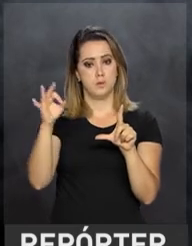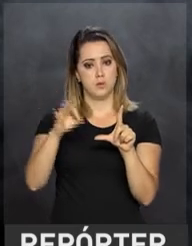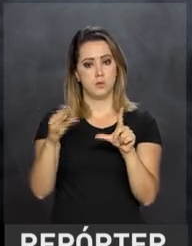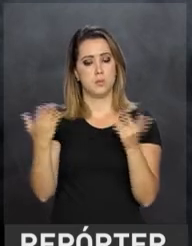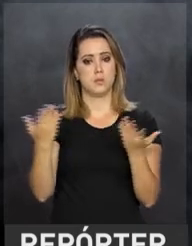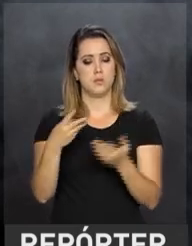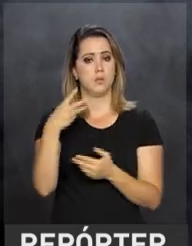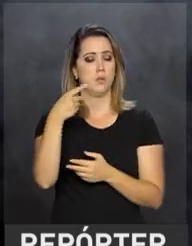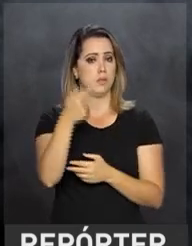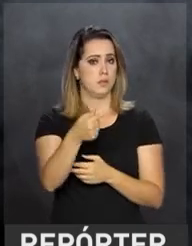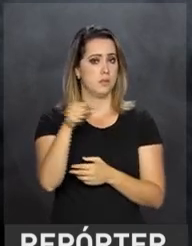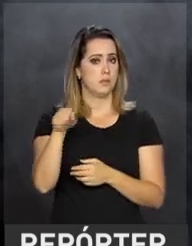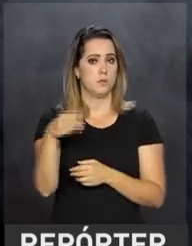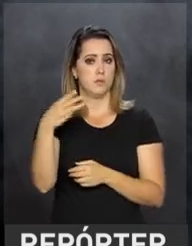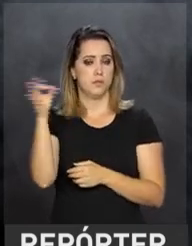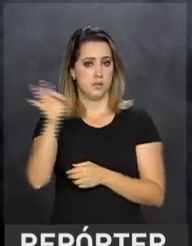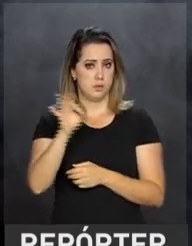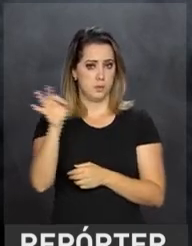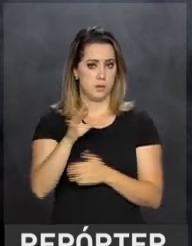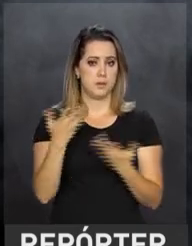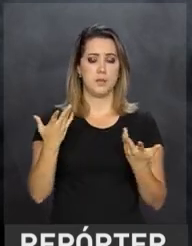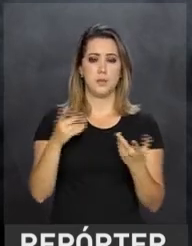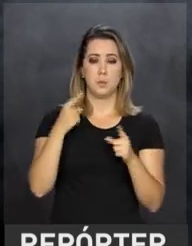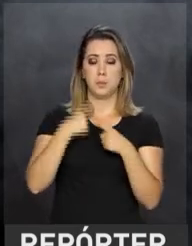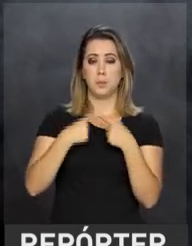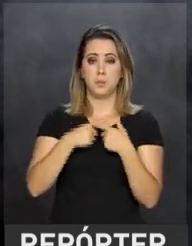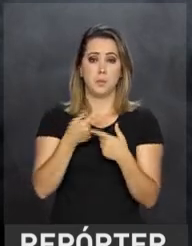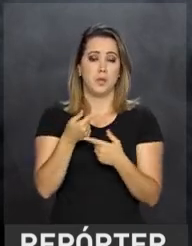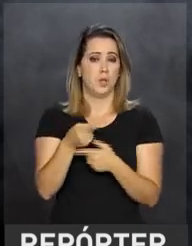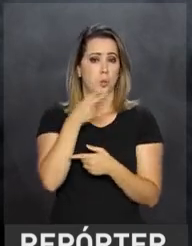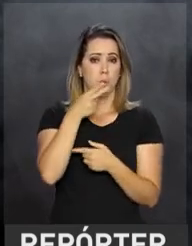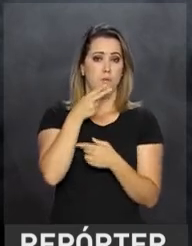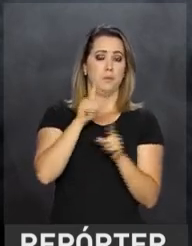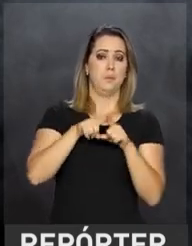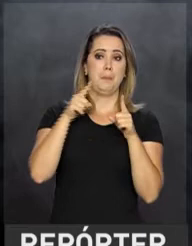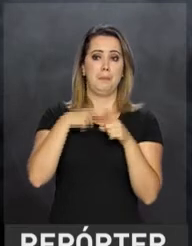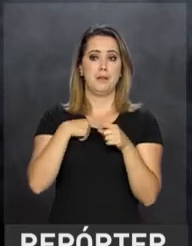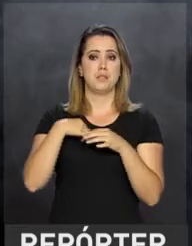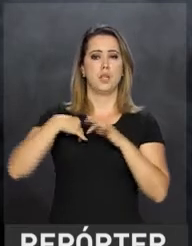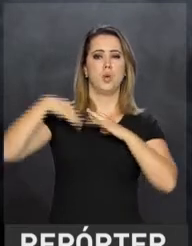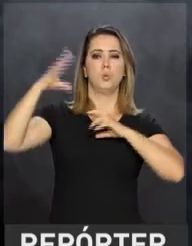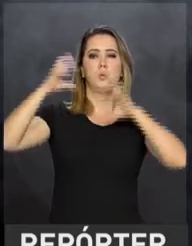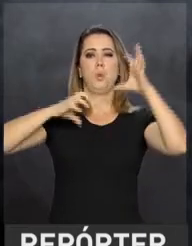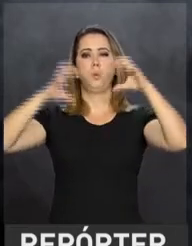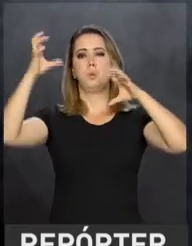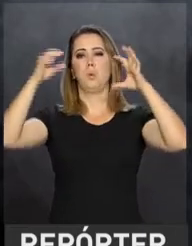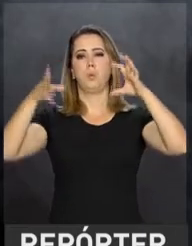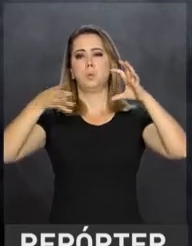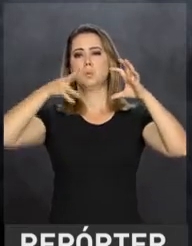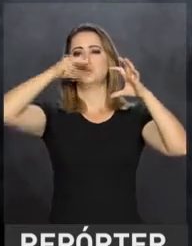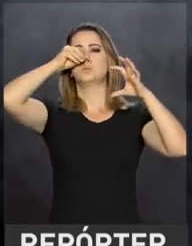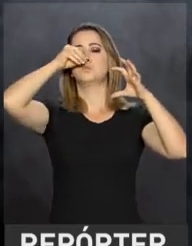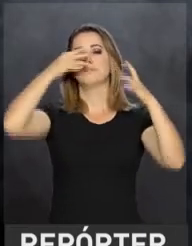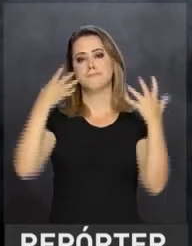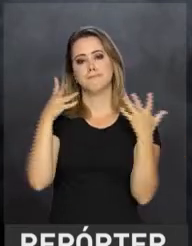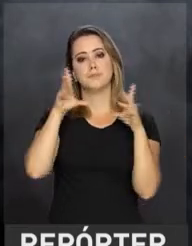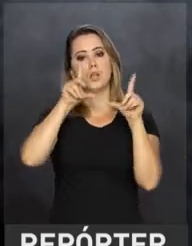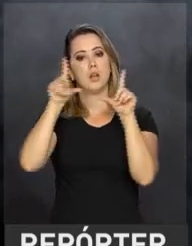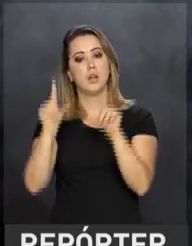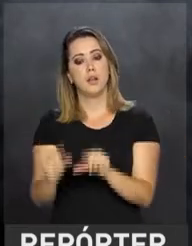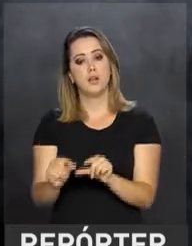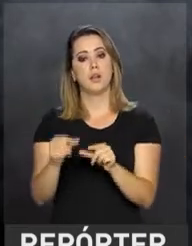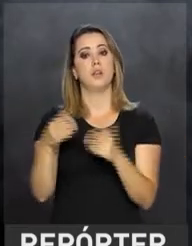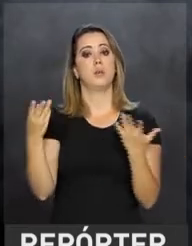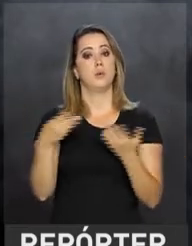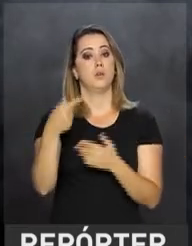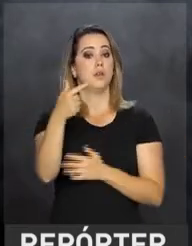de pessoas que não fumam, mas mesmo assim são expostas à fumaça do cigarro, caiu de 12,7% em 2009